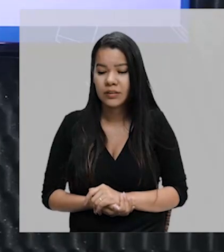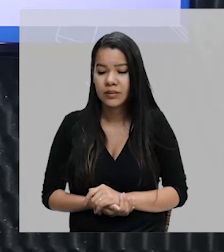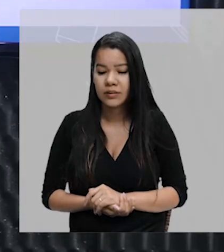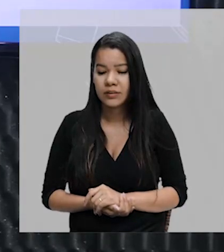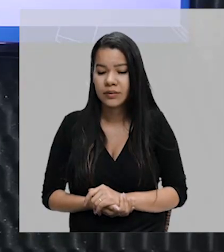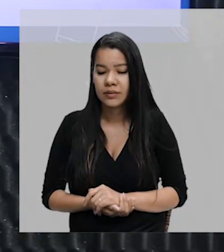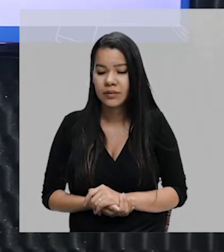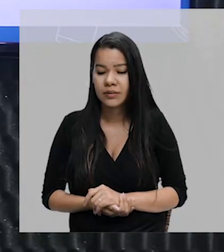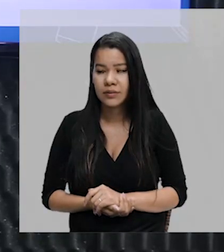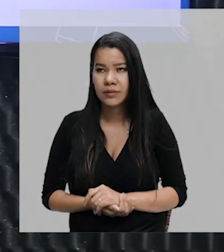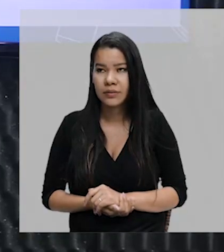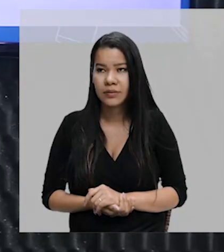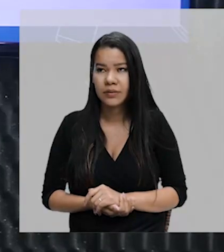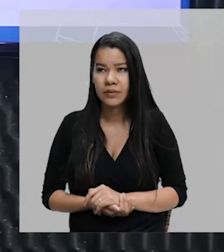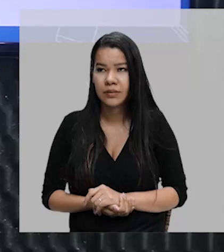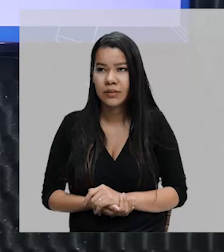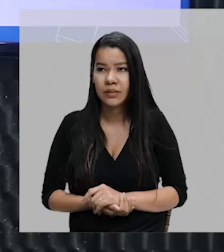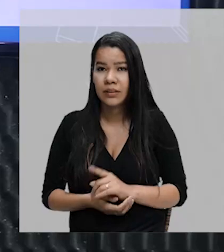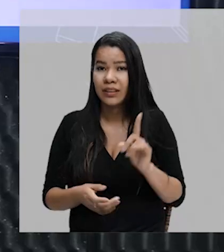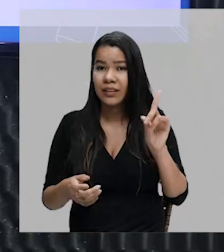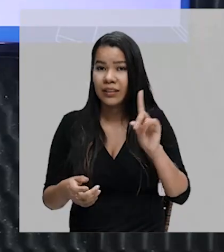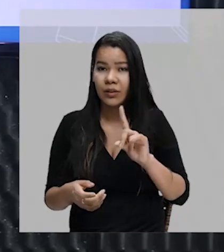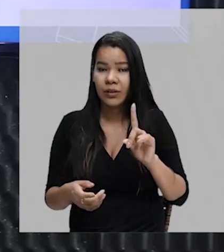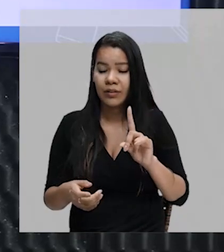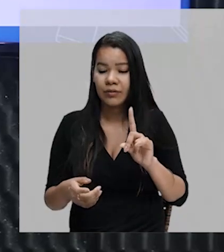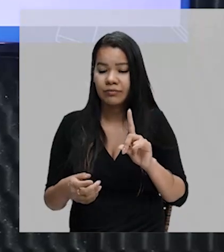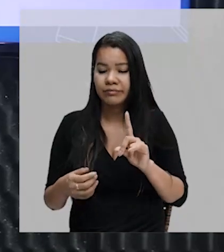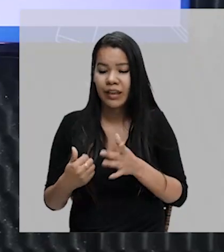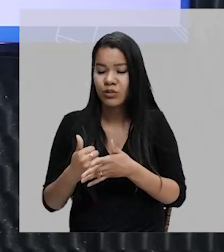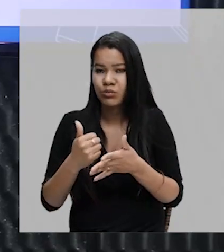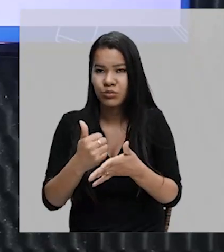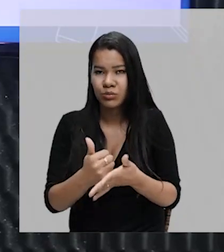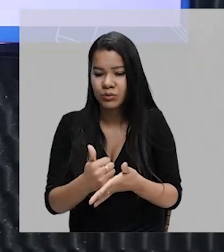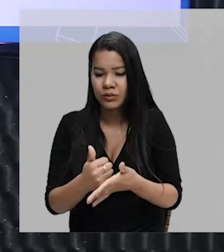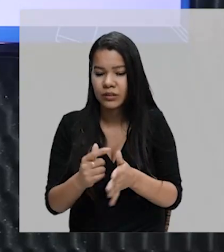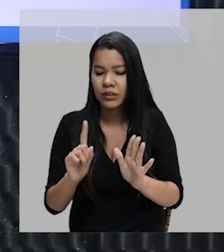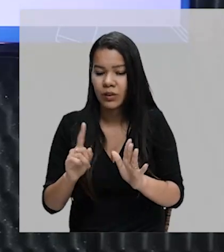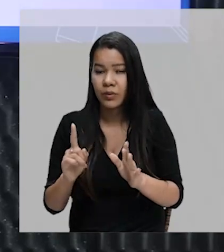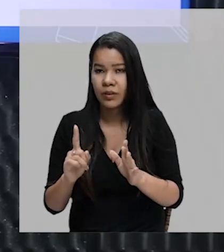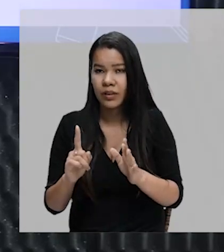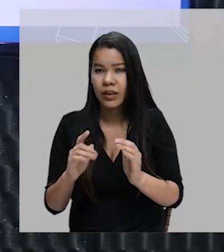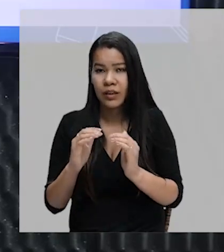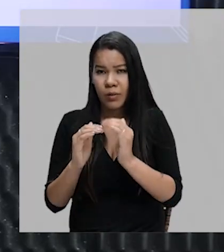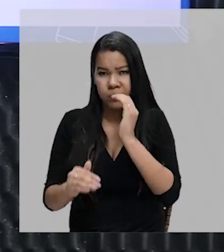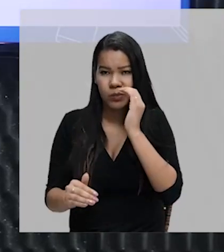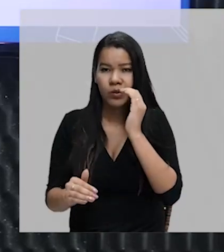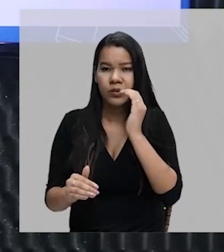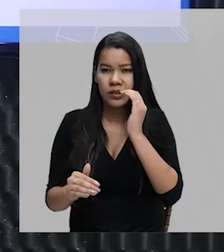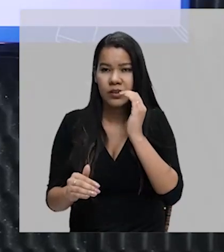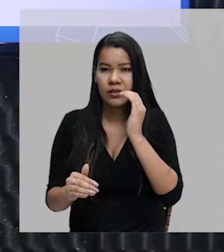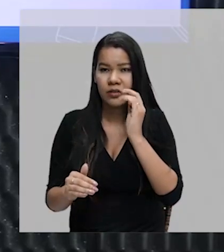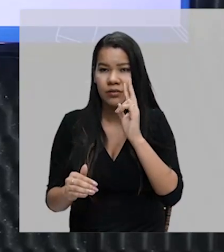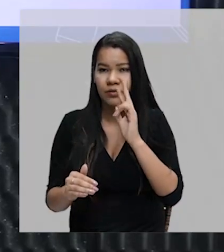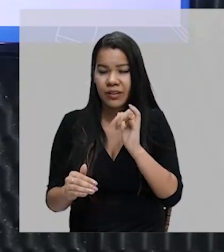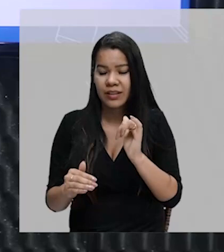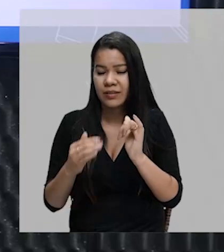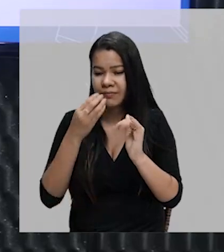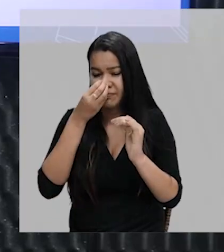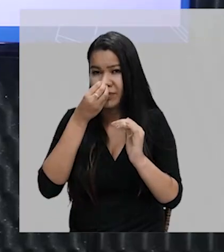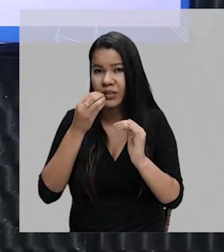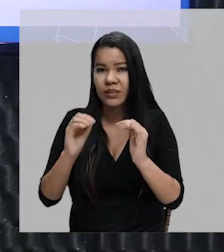favorável às variações do campo magnético externo. Não é favorável, certo? Ele opõe-se, certo? Ele vai se